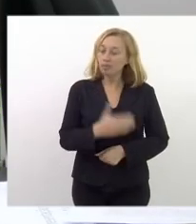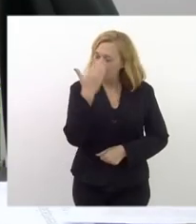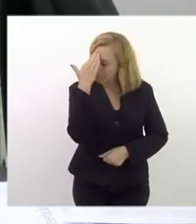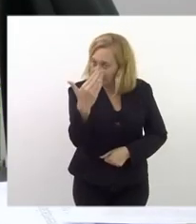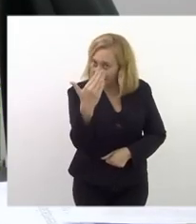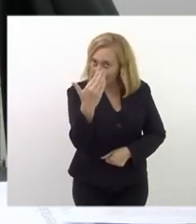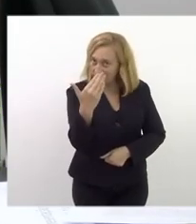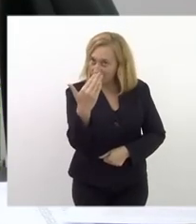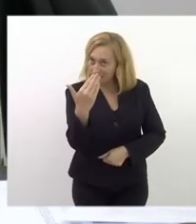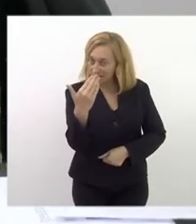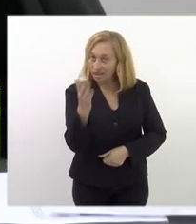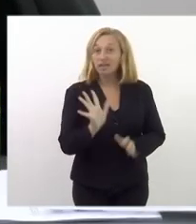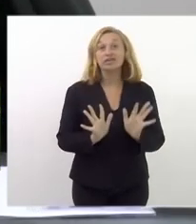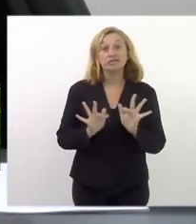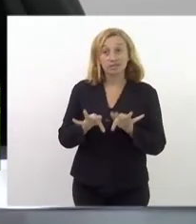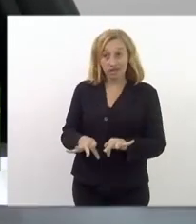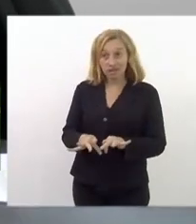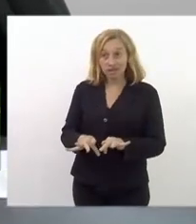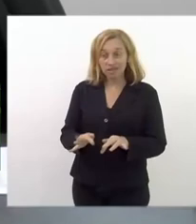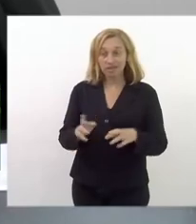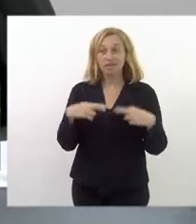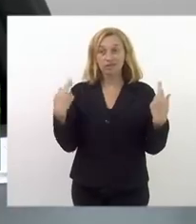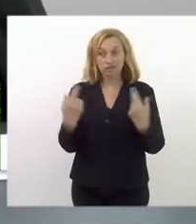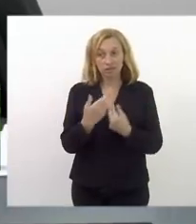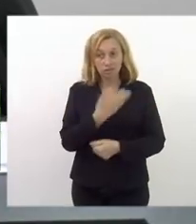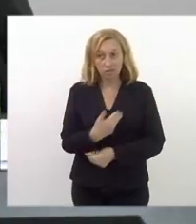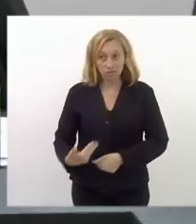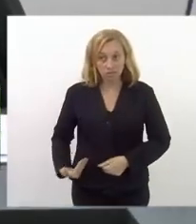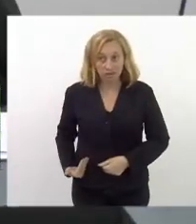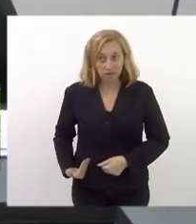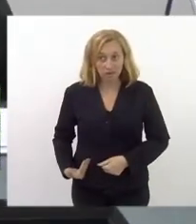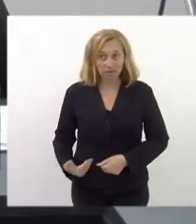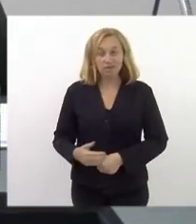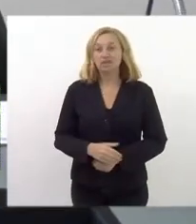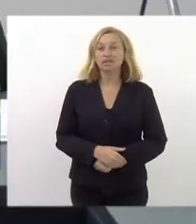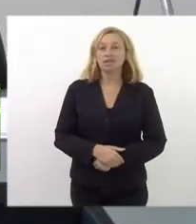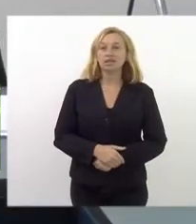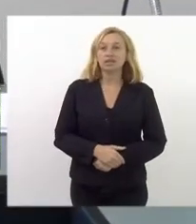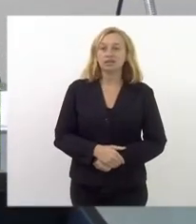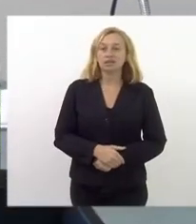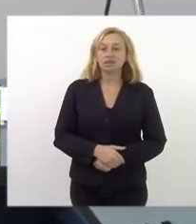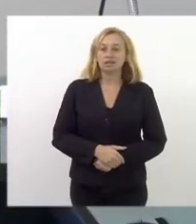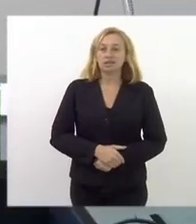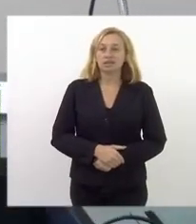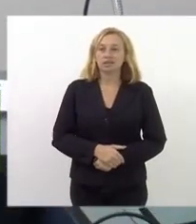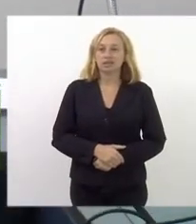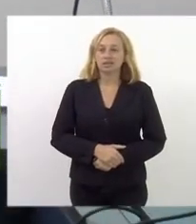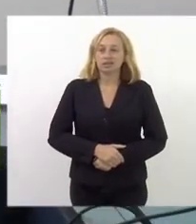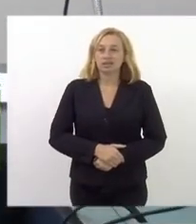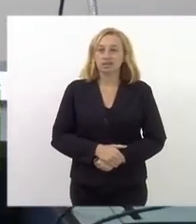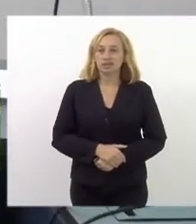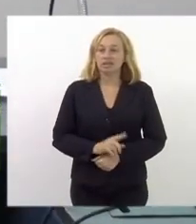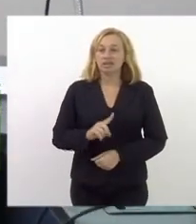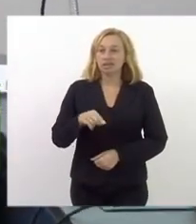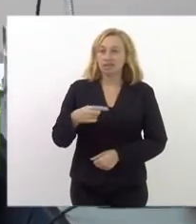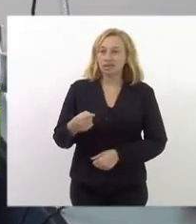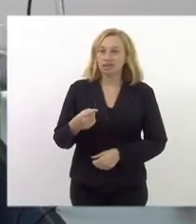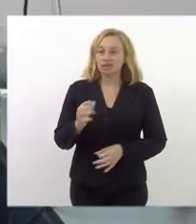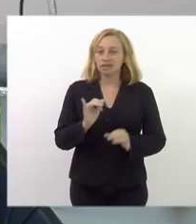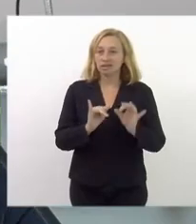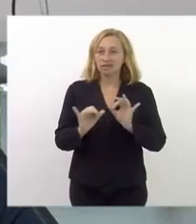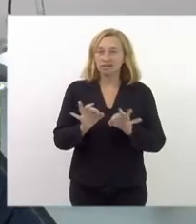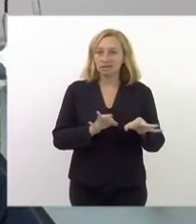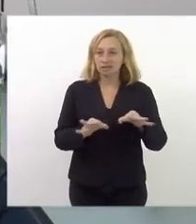Muito obrigado. Está encerrada a audiência pública. Beth Mauro agora é do Planejamento. Soube a notícia agora.